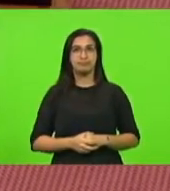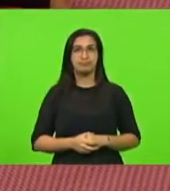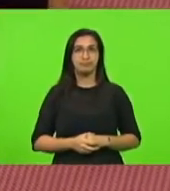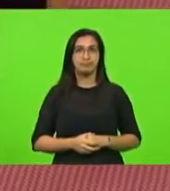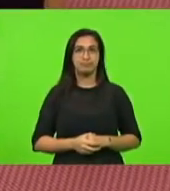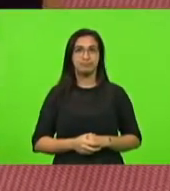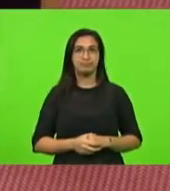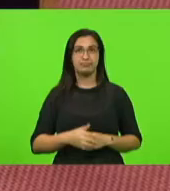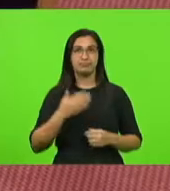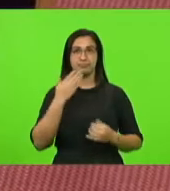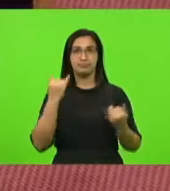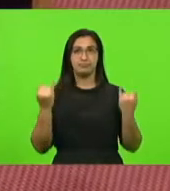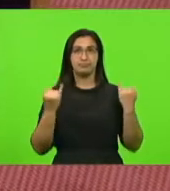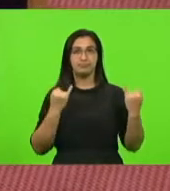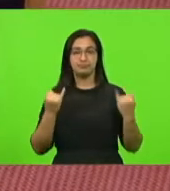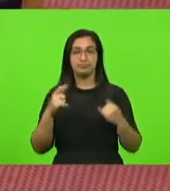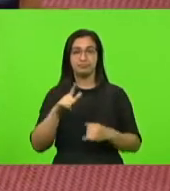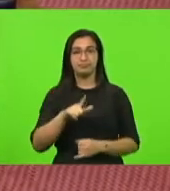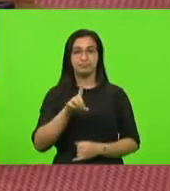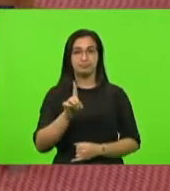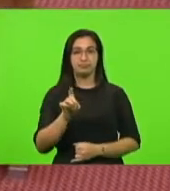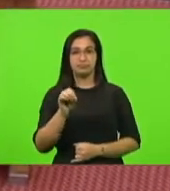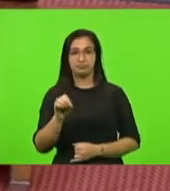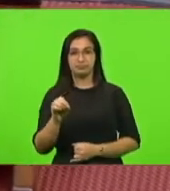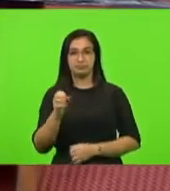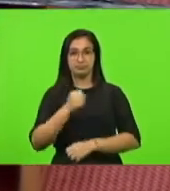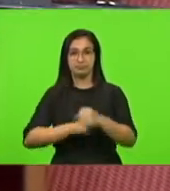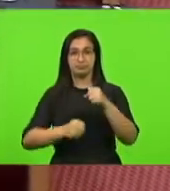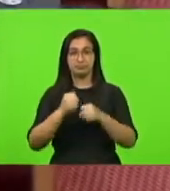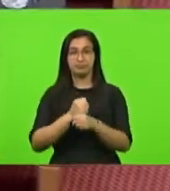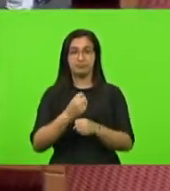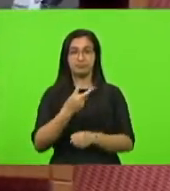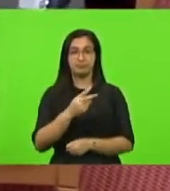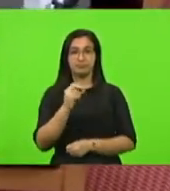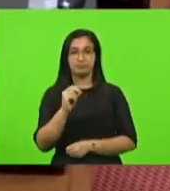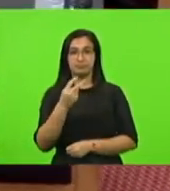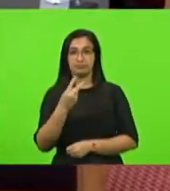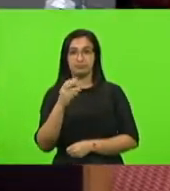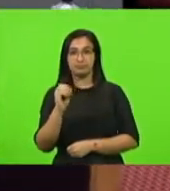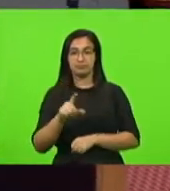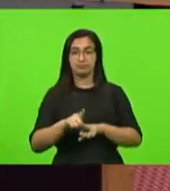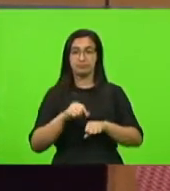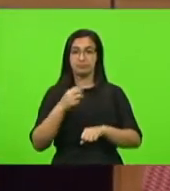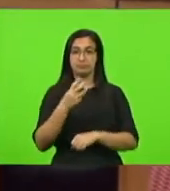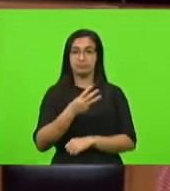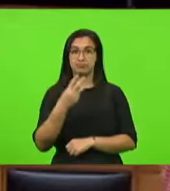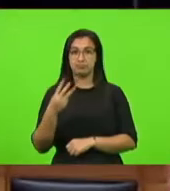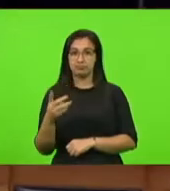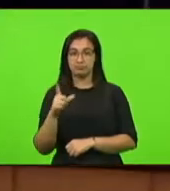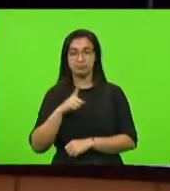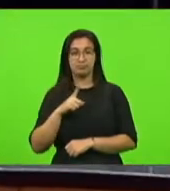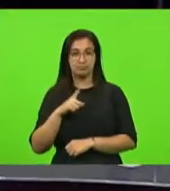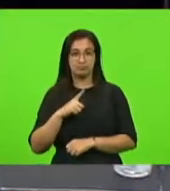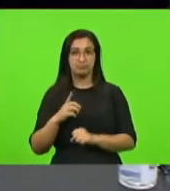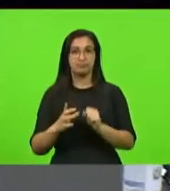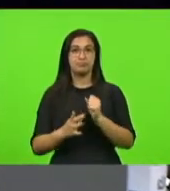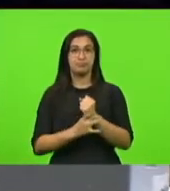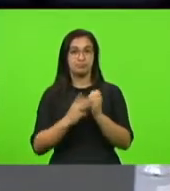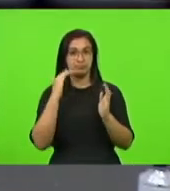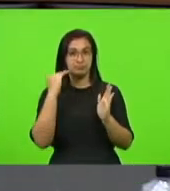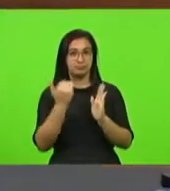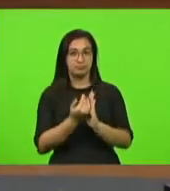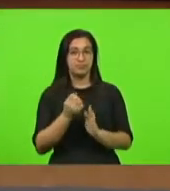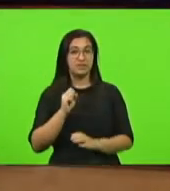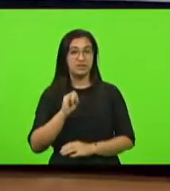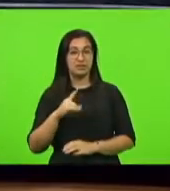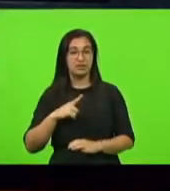informação, no qual a LDO do ano passado, no artigo 33, garante que quando tiver superávit no